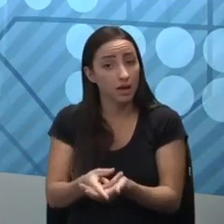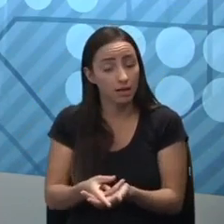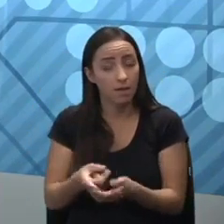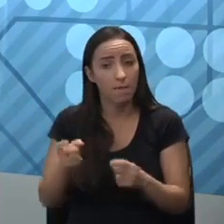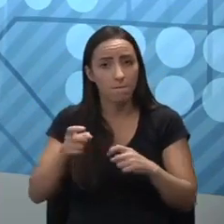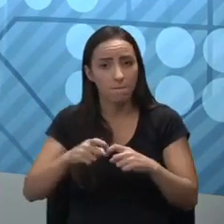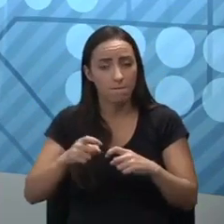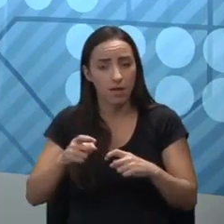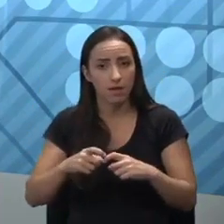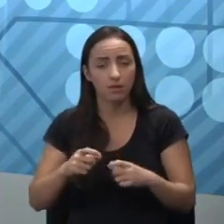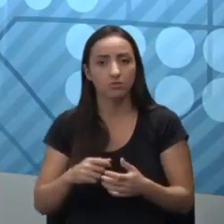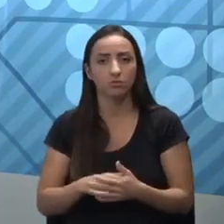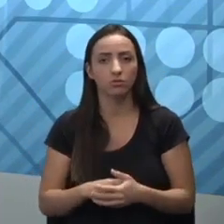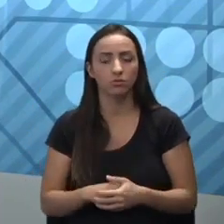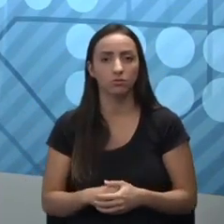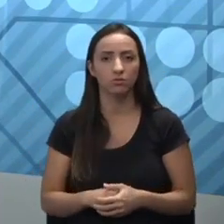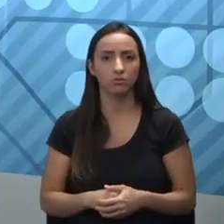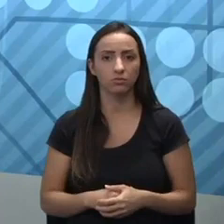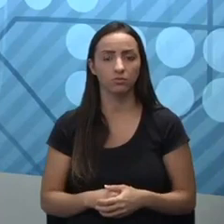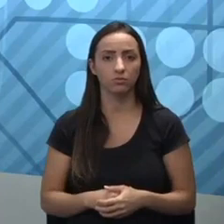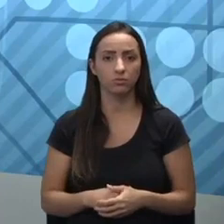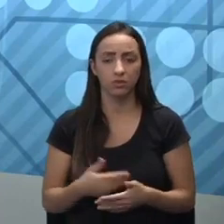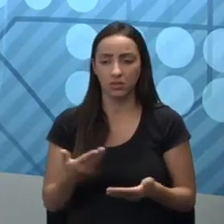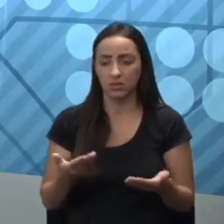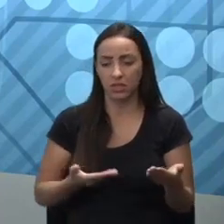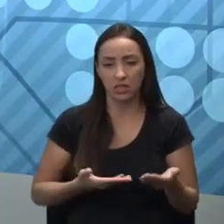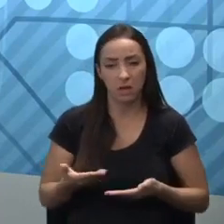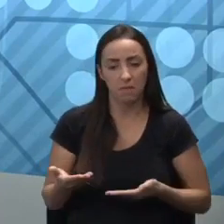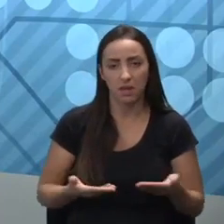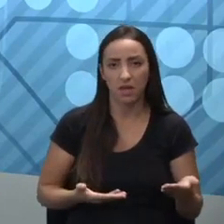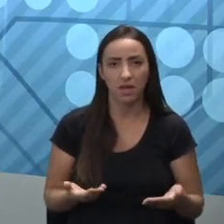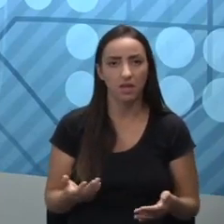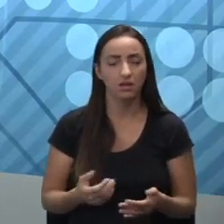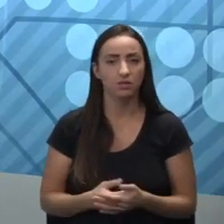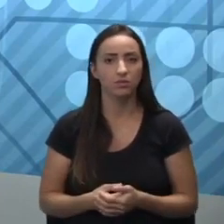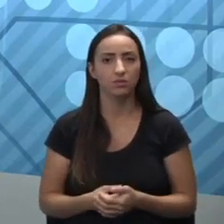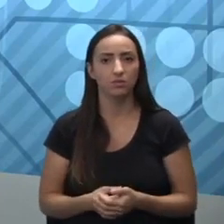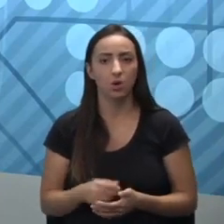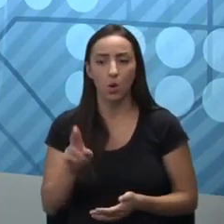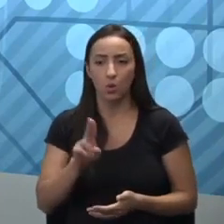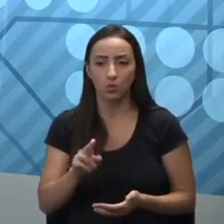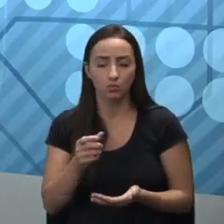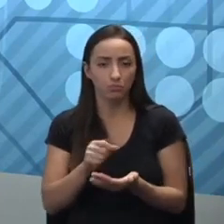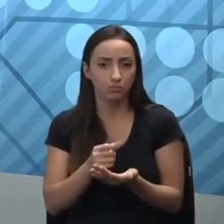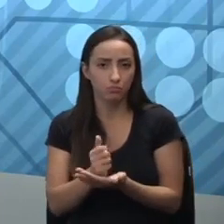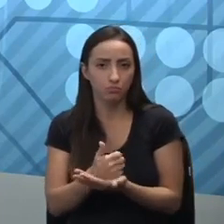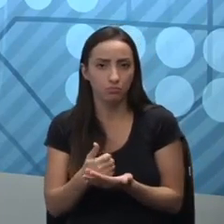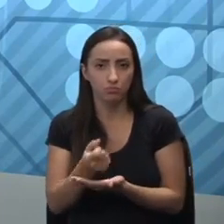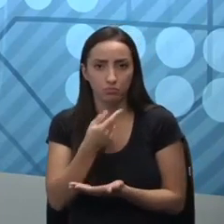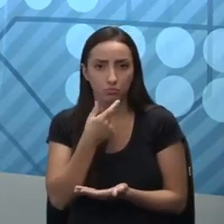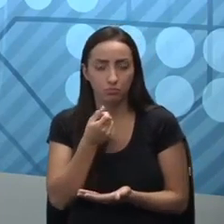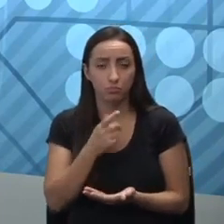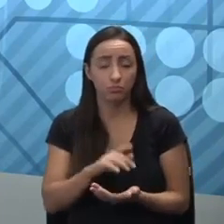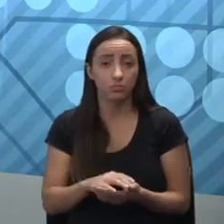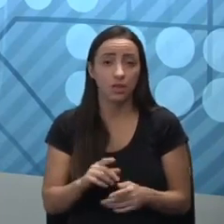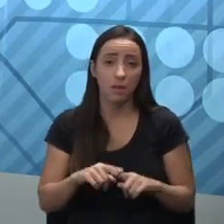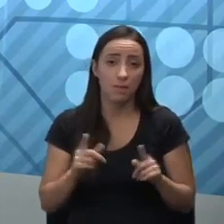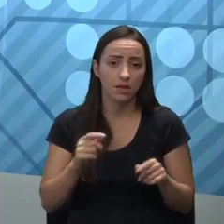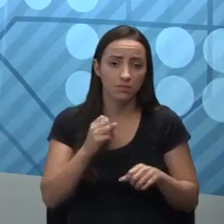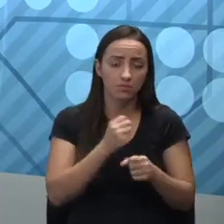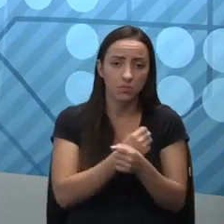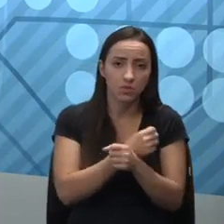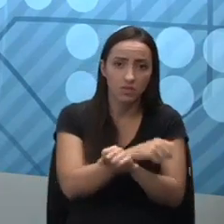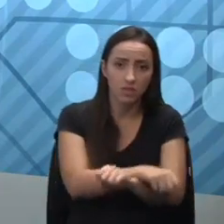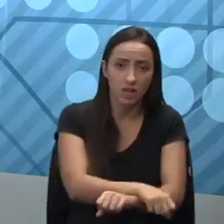arcar com um diagnóstico, tratamento, uso de medicações. Logo, os escravos